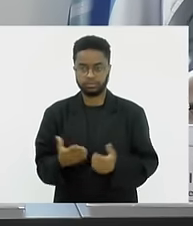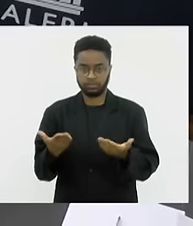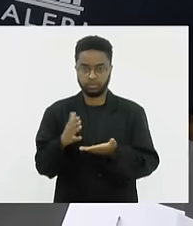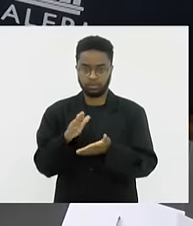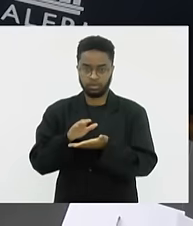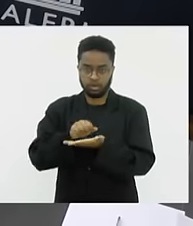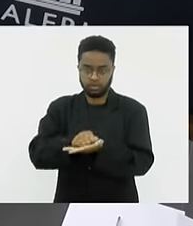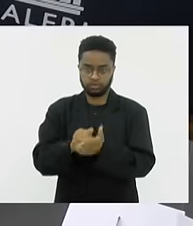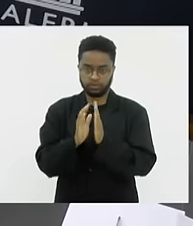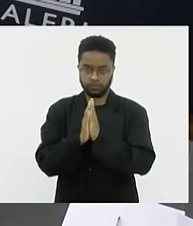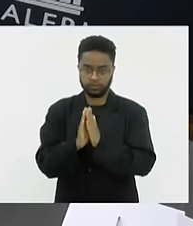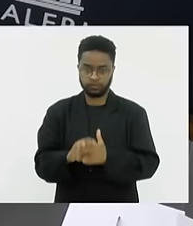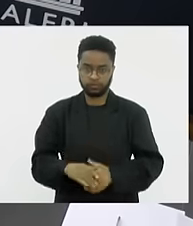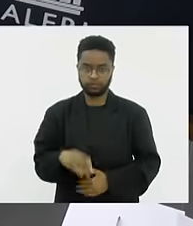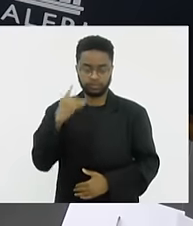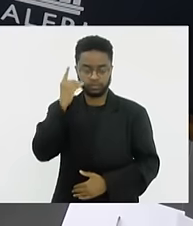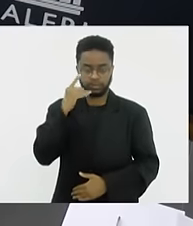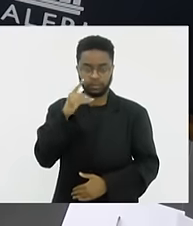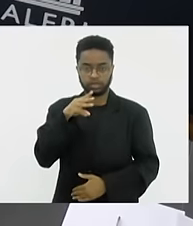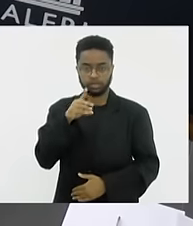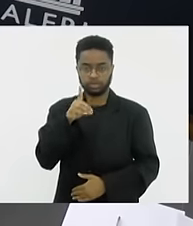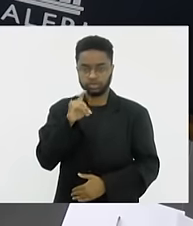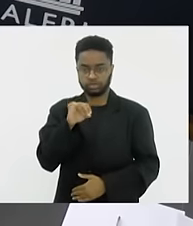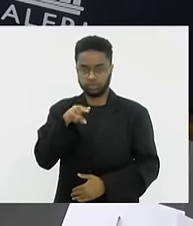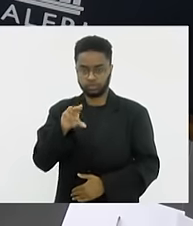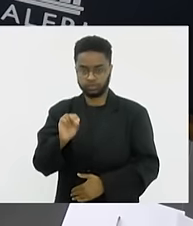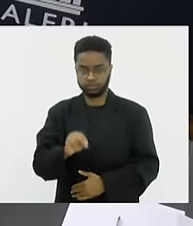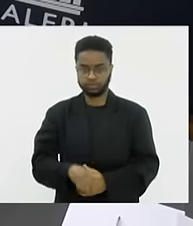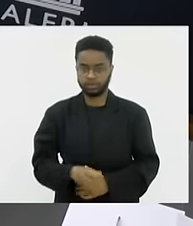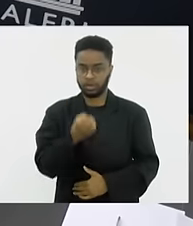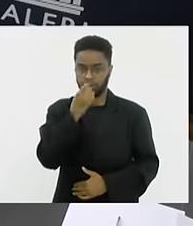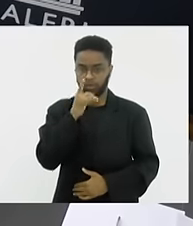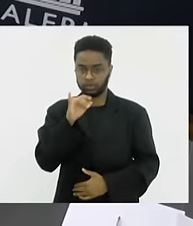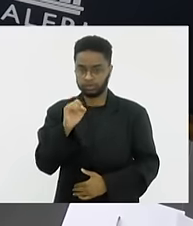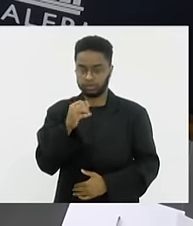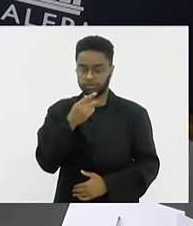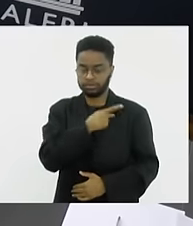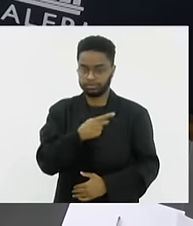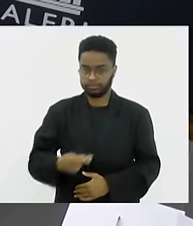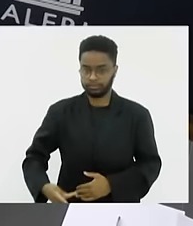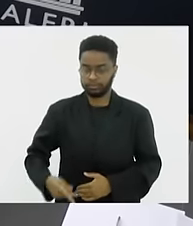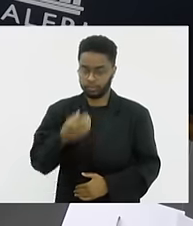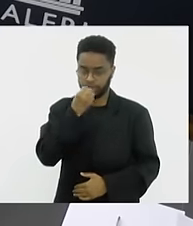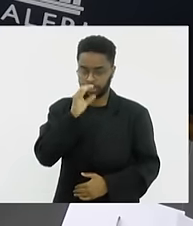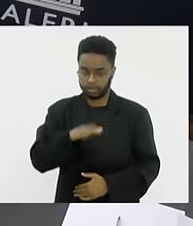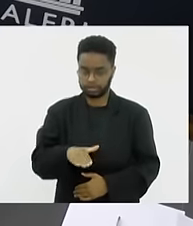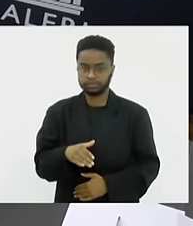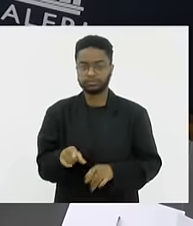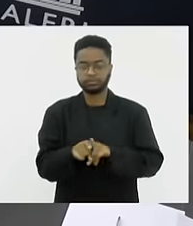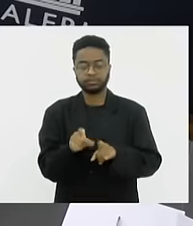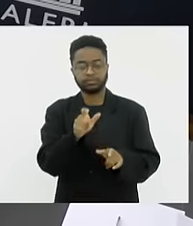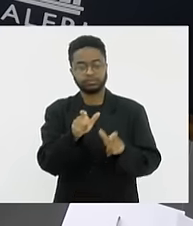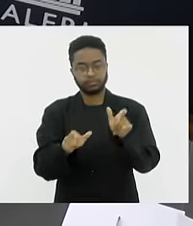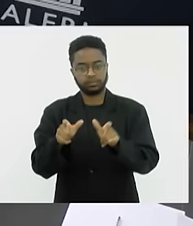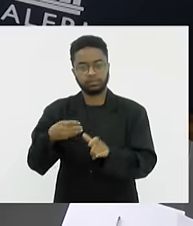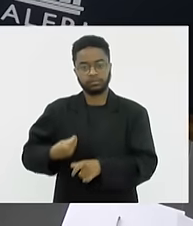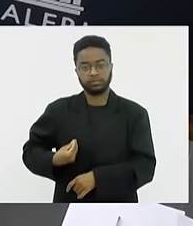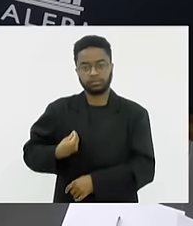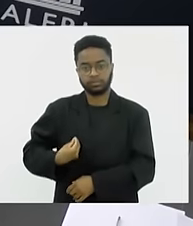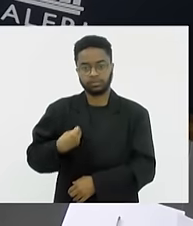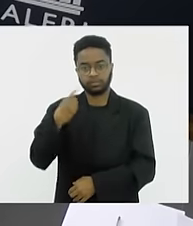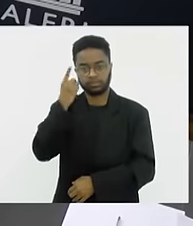registro. Deputado Marcelo Dino. Bom dia, senhor presidente. Boa tarde, senhor presidente, a todos presentes, nobres deputados.